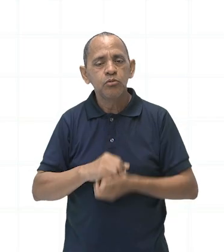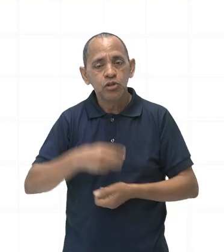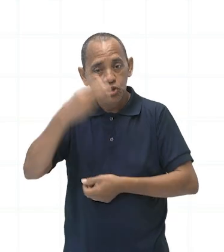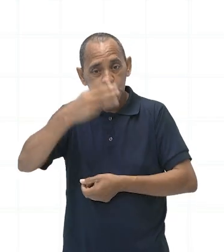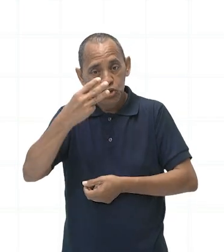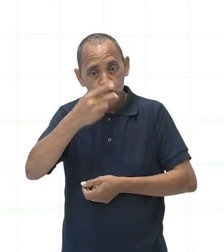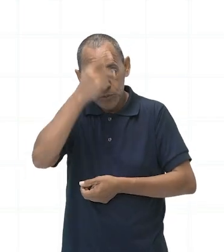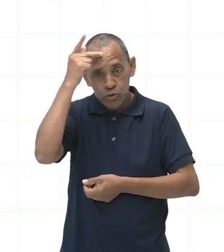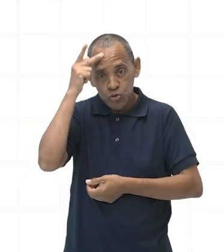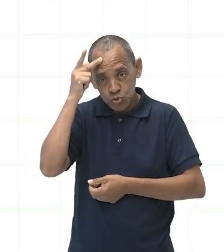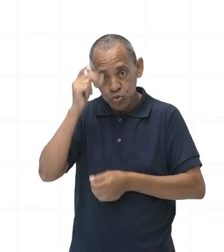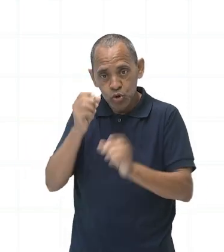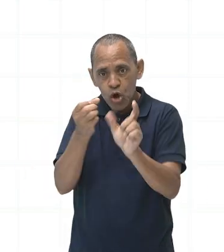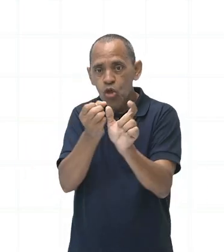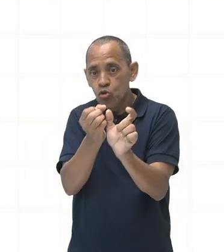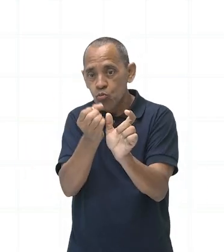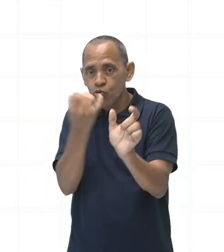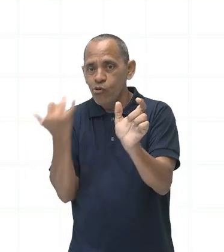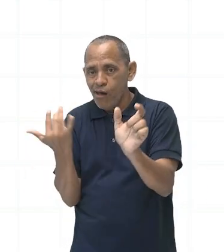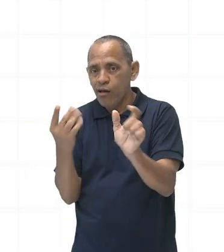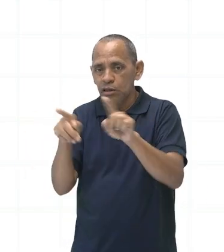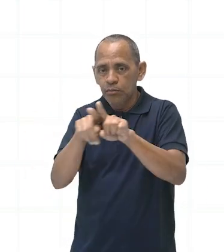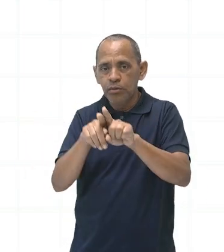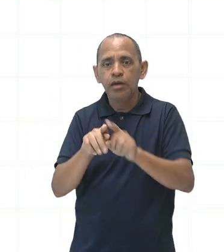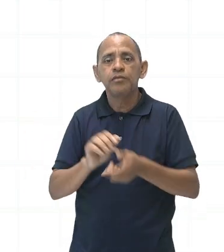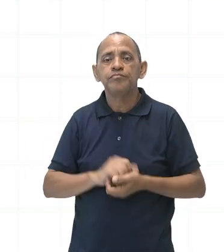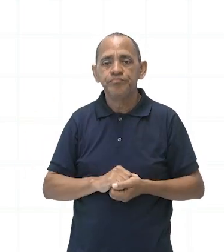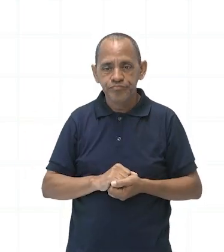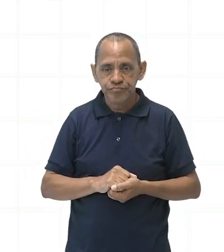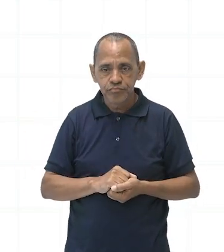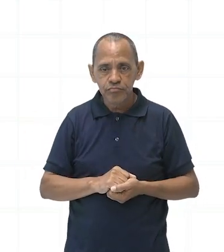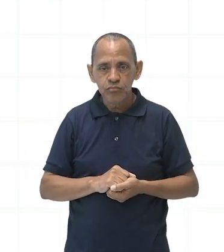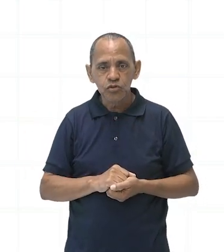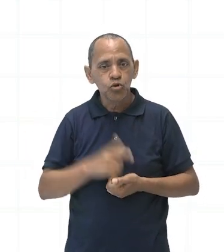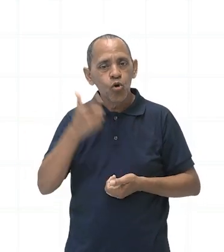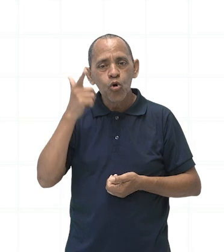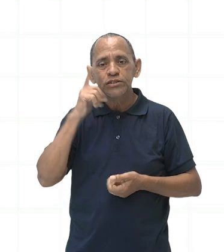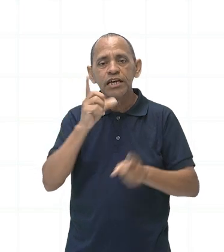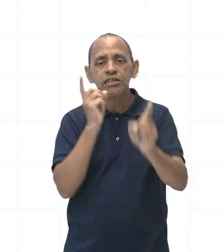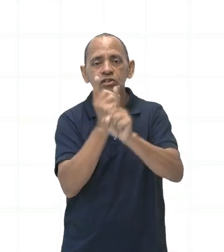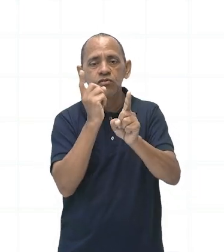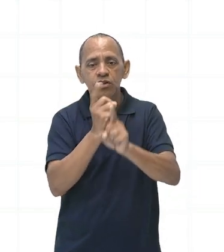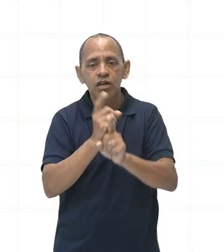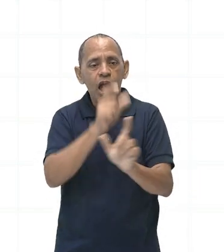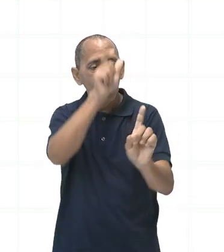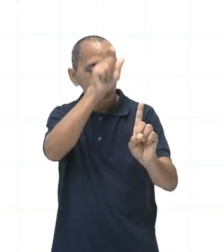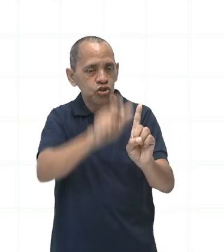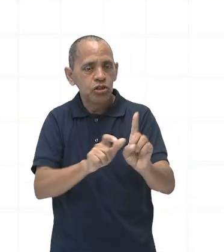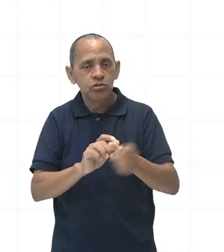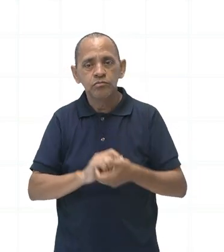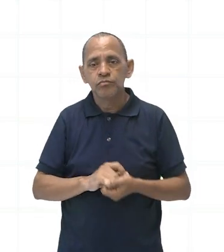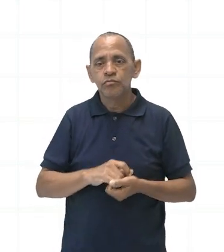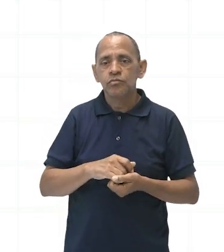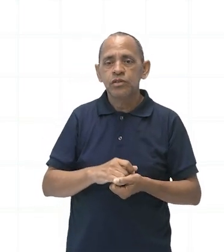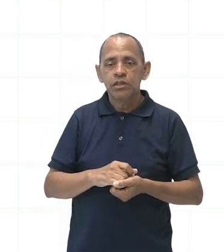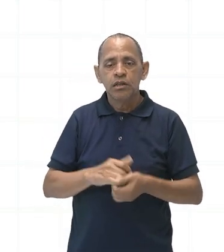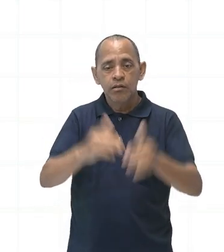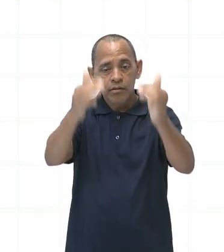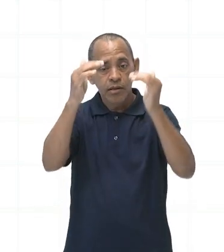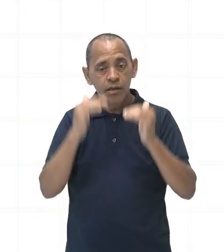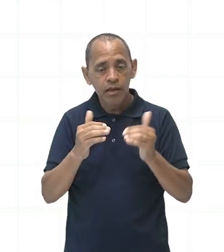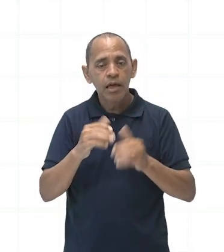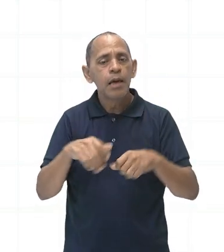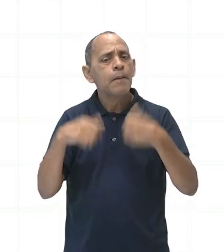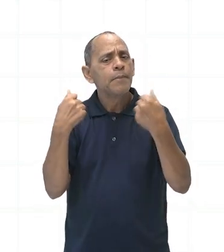plural, indeterminando o sujeito, então sujeito indeterminado. O outro exemplo, precisa-se de